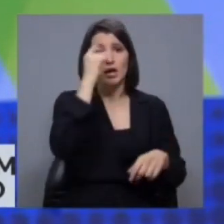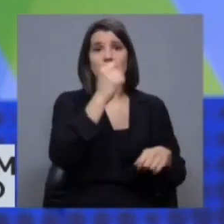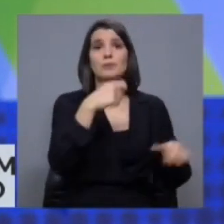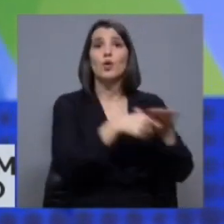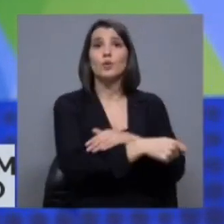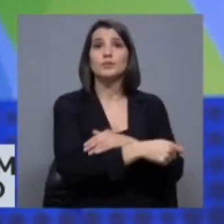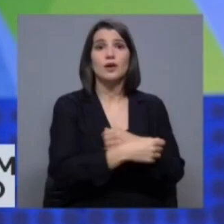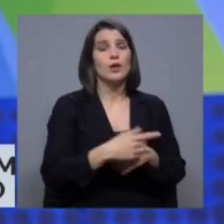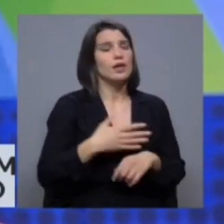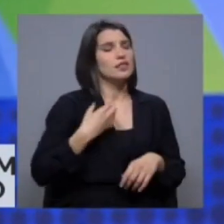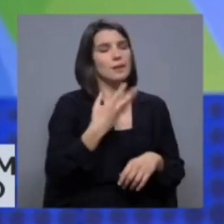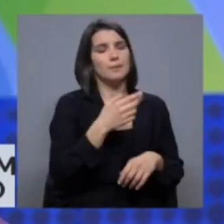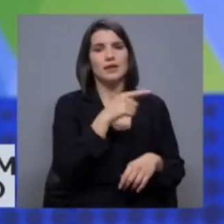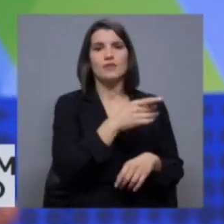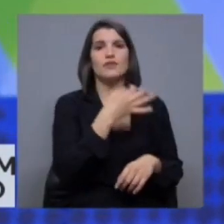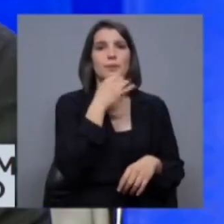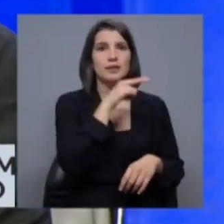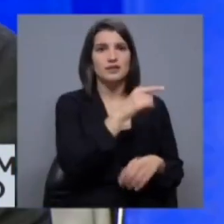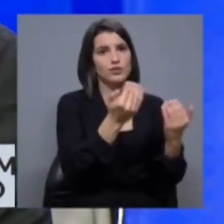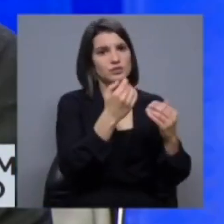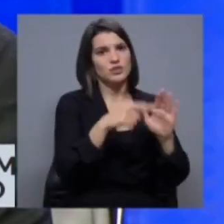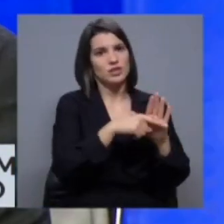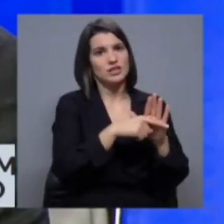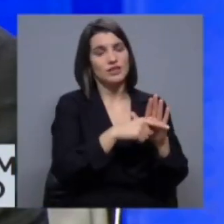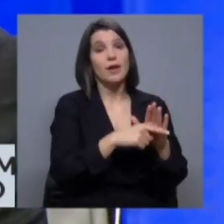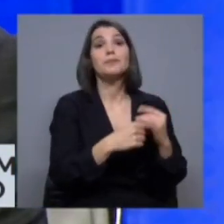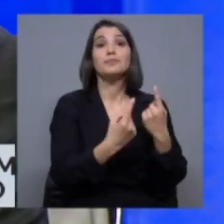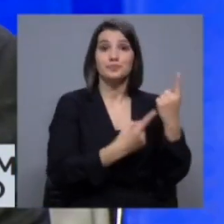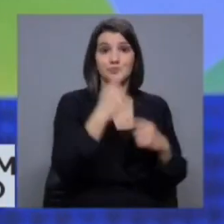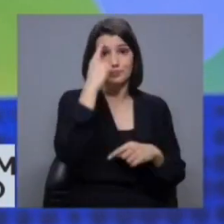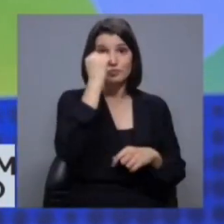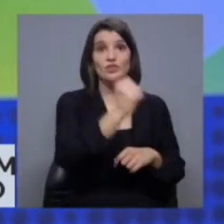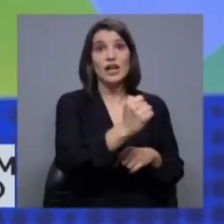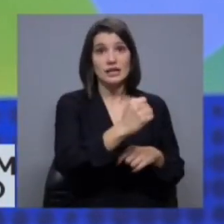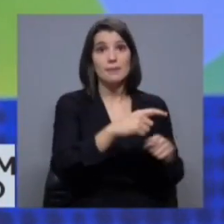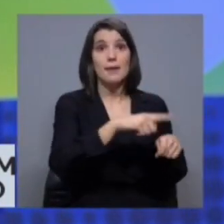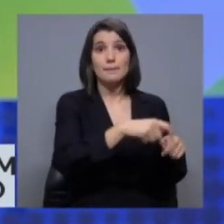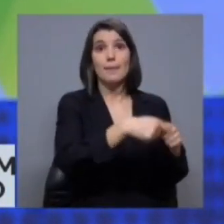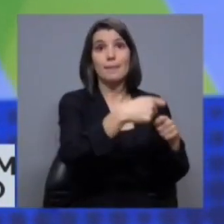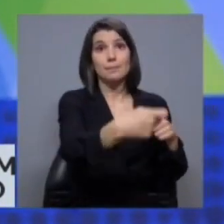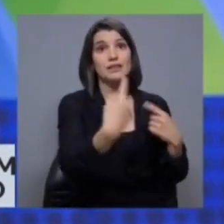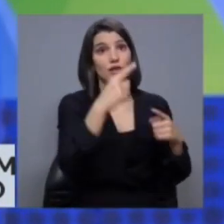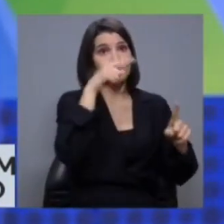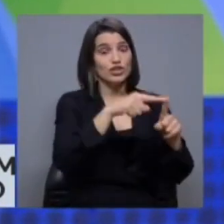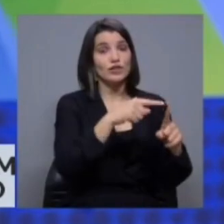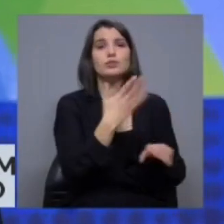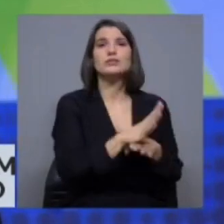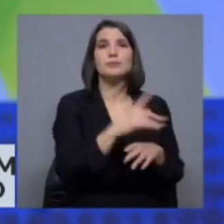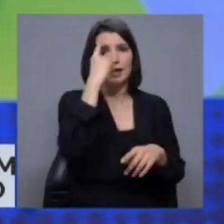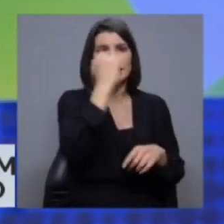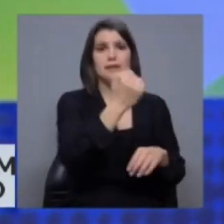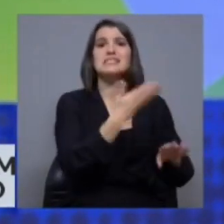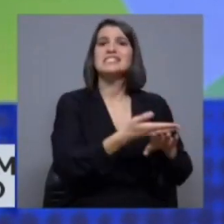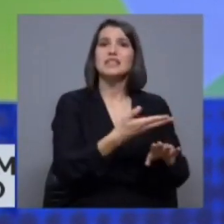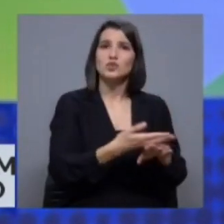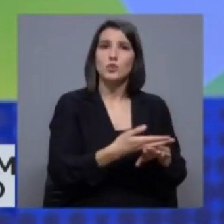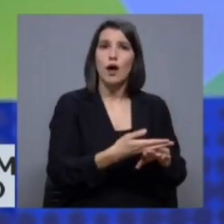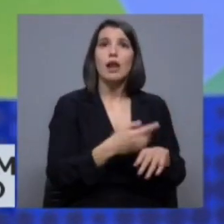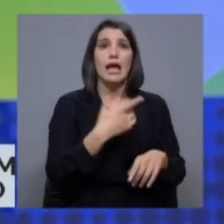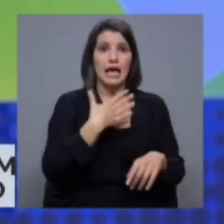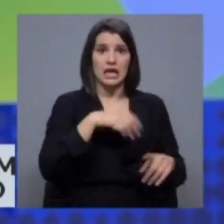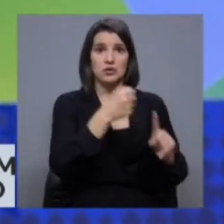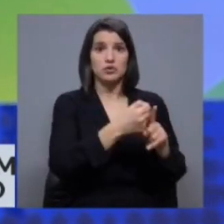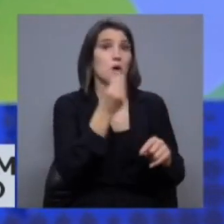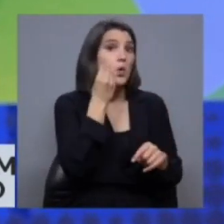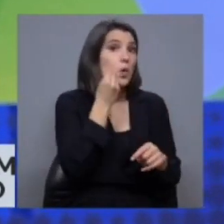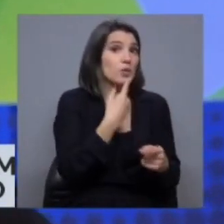notícia parte aqui em uma das pernas funciona outras que não está na docilidade massacre onde o aumento de pena ter uma função como os crimes sexuais que eles quer combater mas